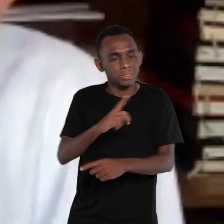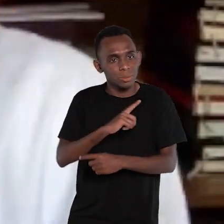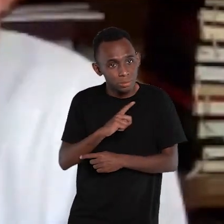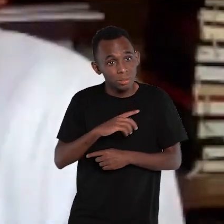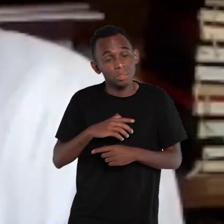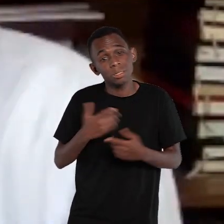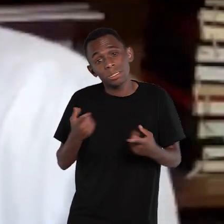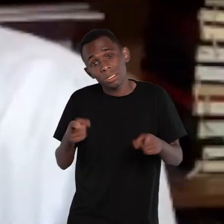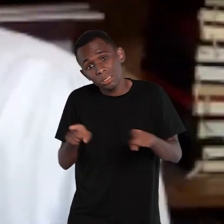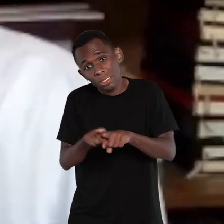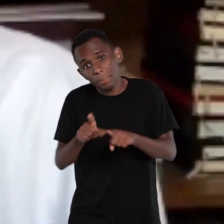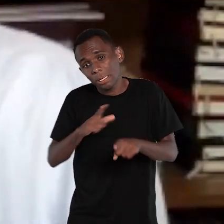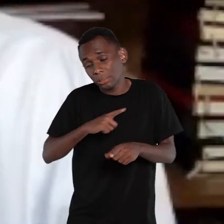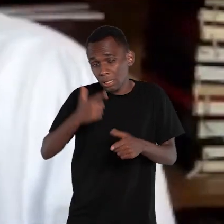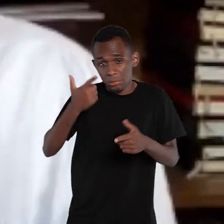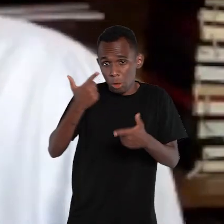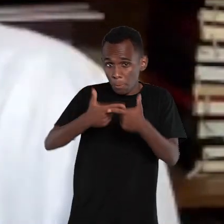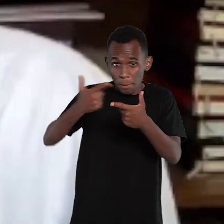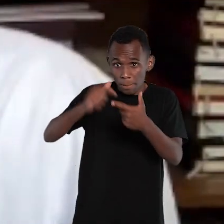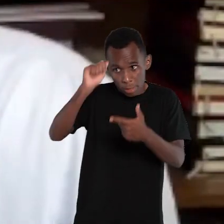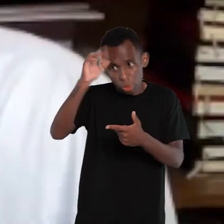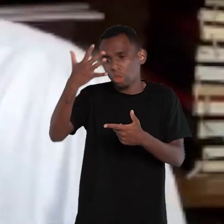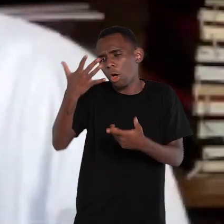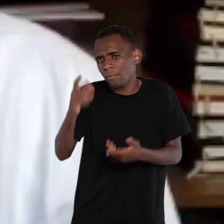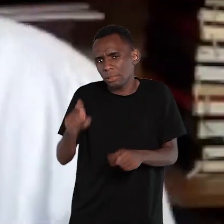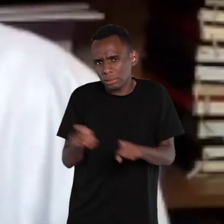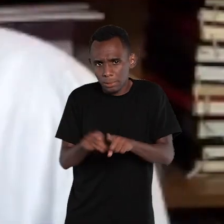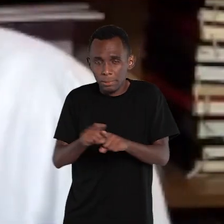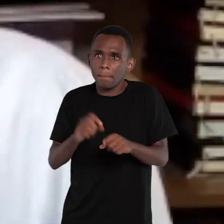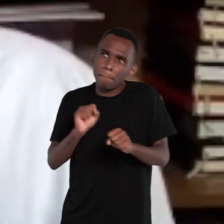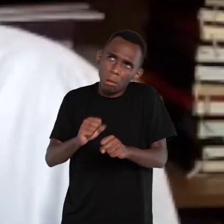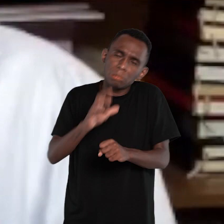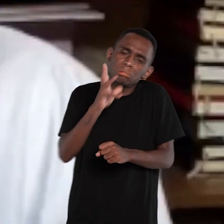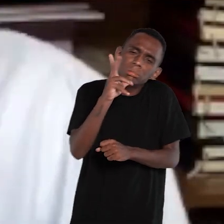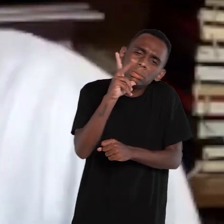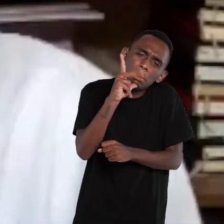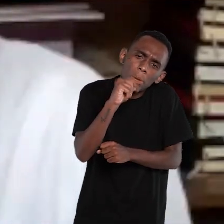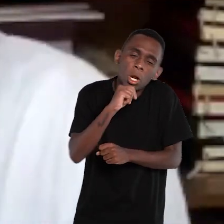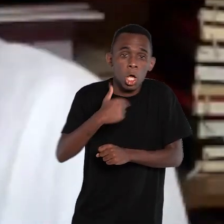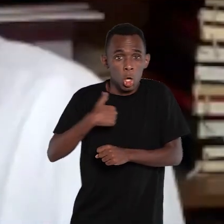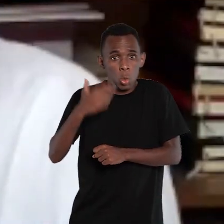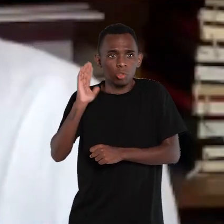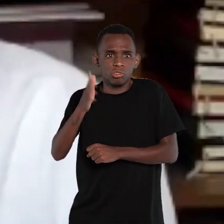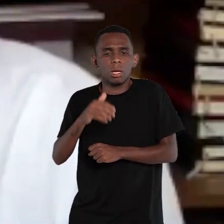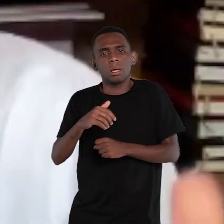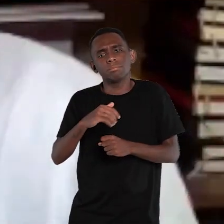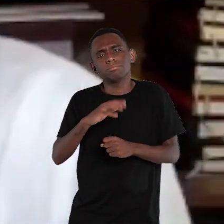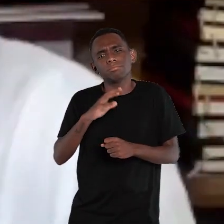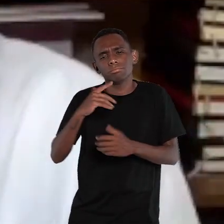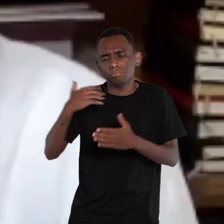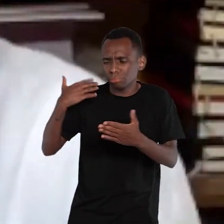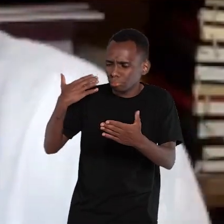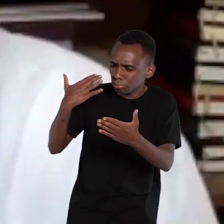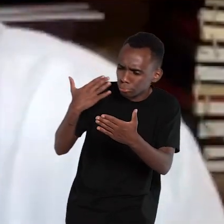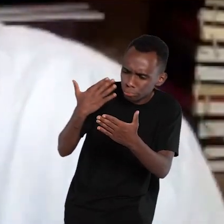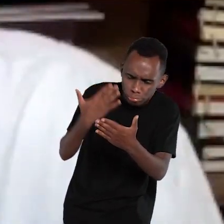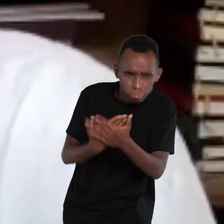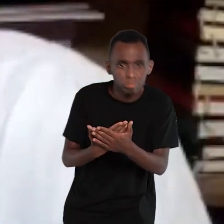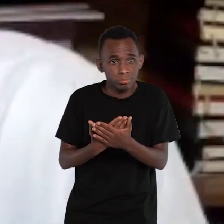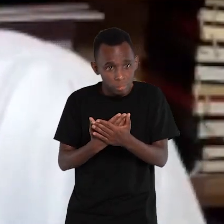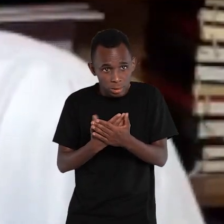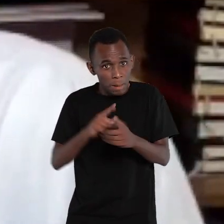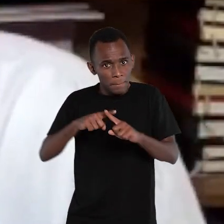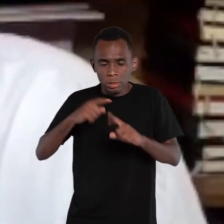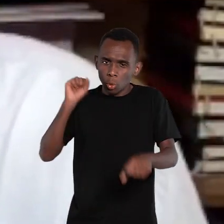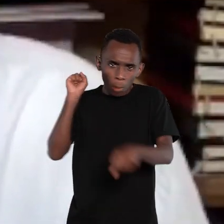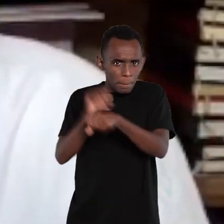que a solução se apresenta, o caminho se apresenta. Pode demorar. Eu já fiquei muito tempo parado num parágrafo que nem por